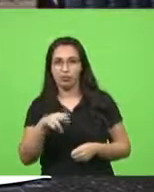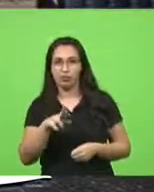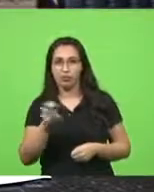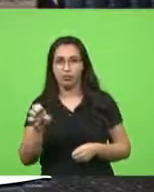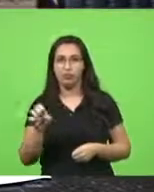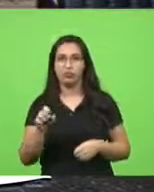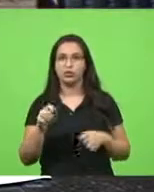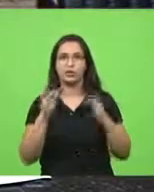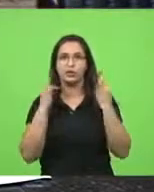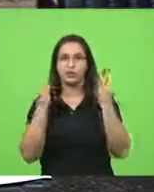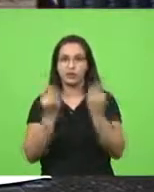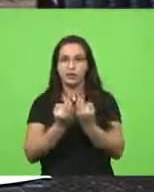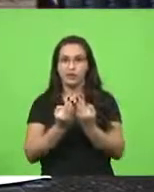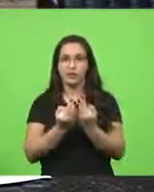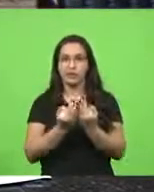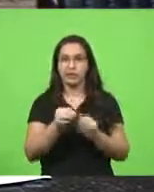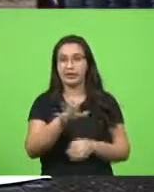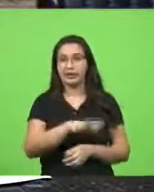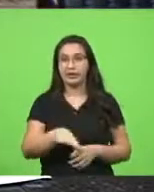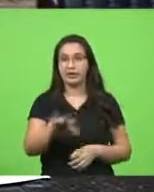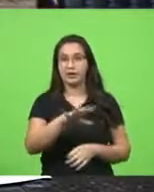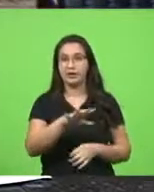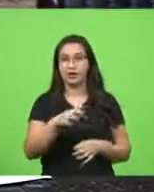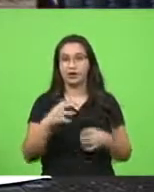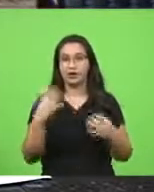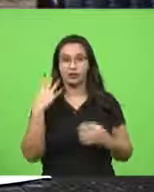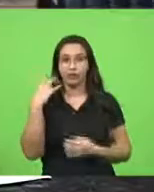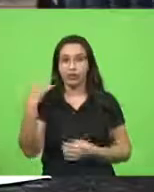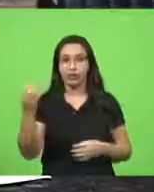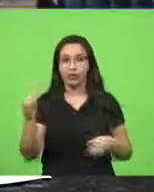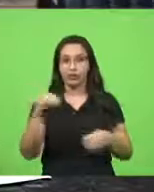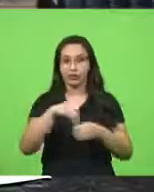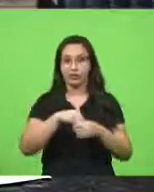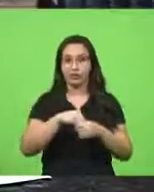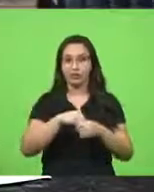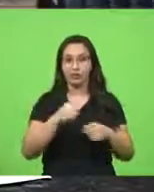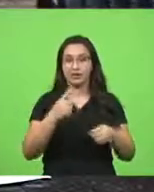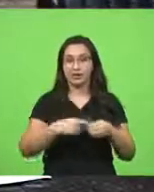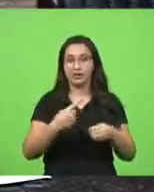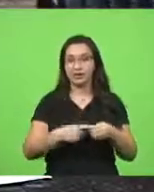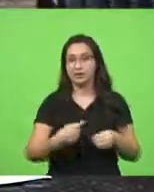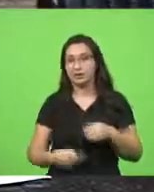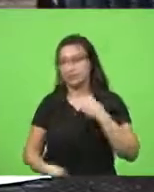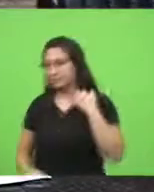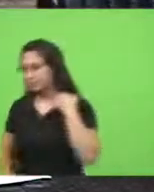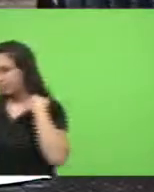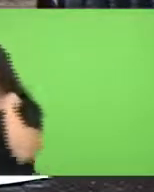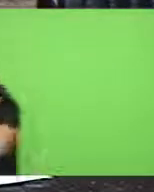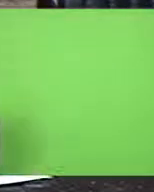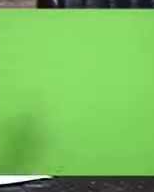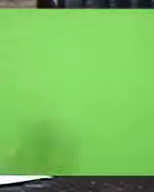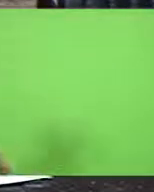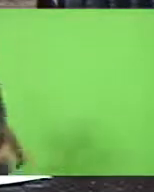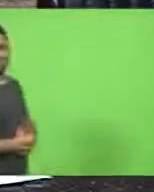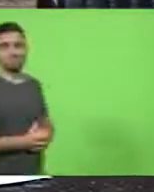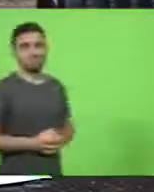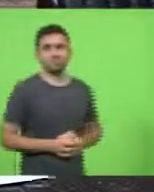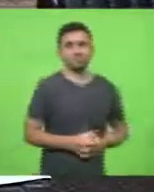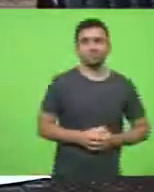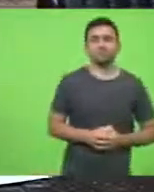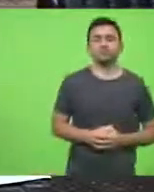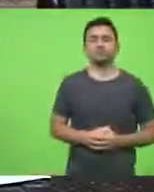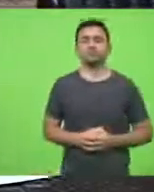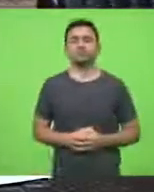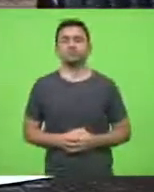entre cidades. Esse sistema está à margem da lei, atuando de forma precária e de